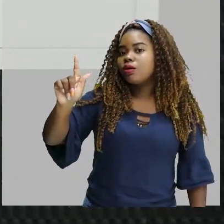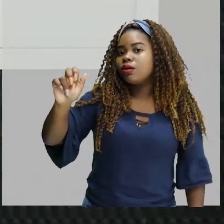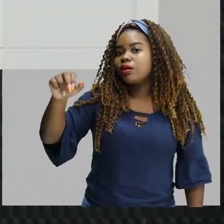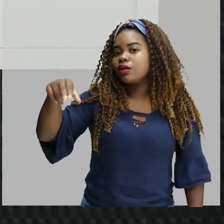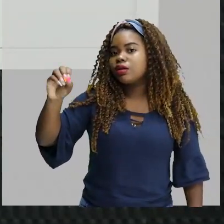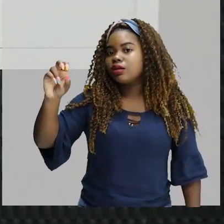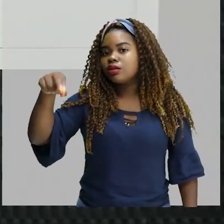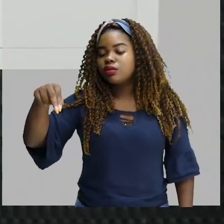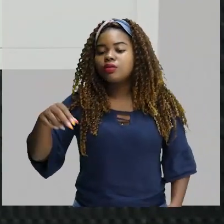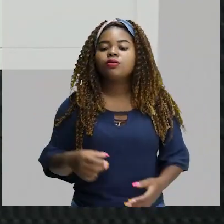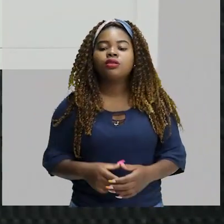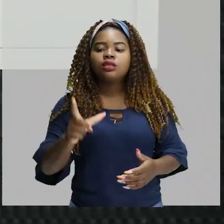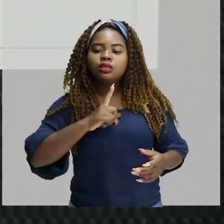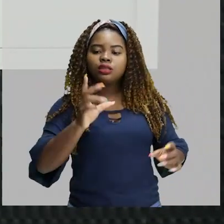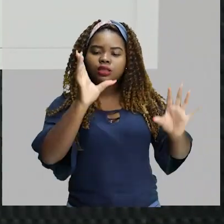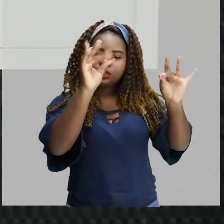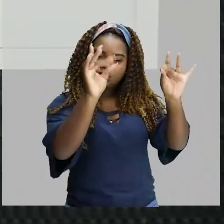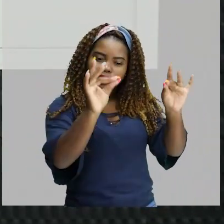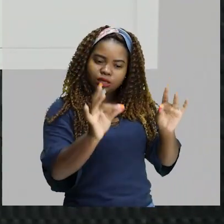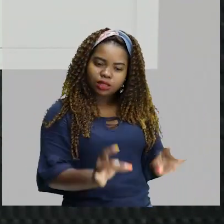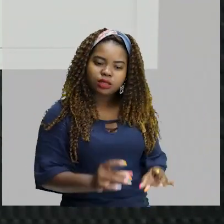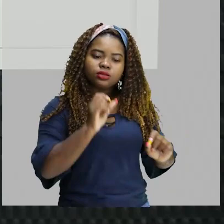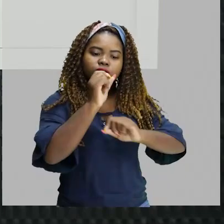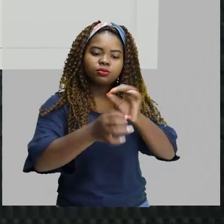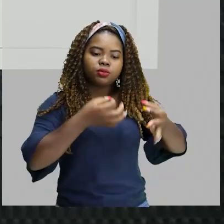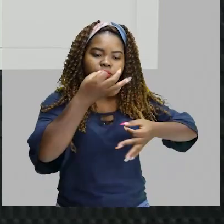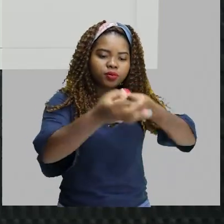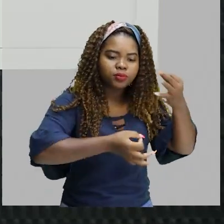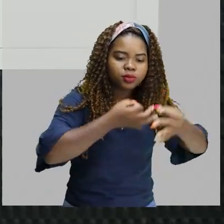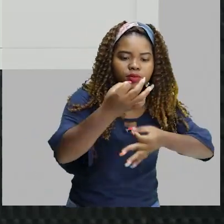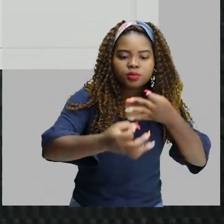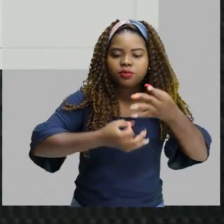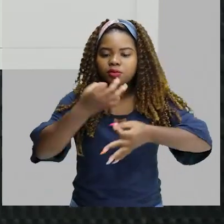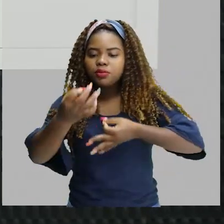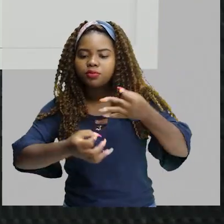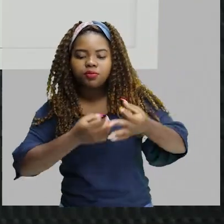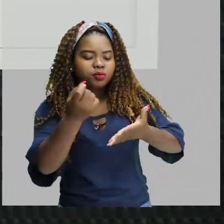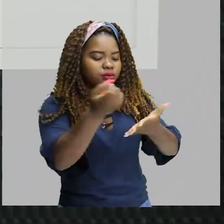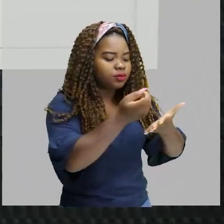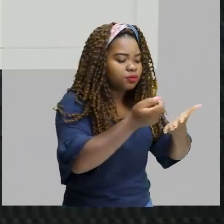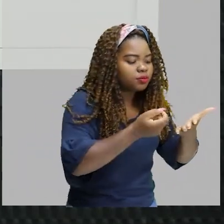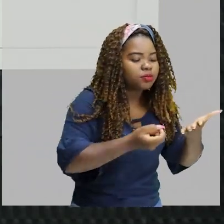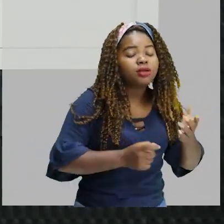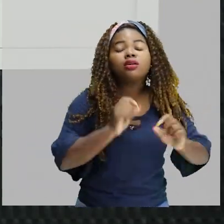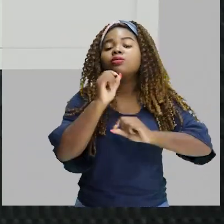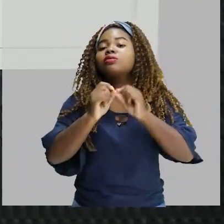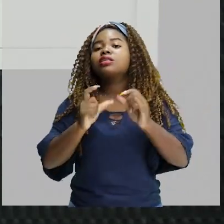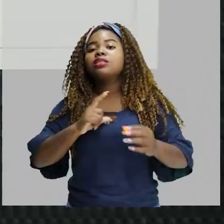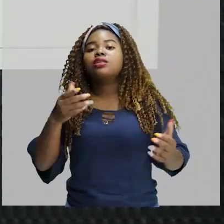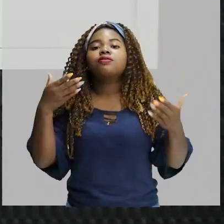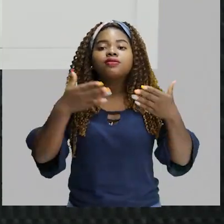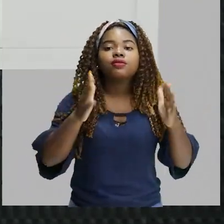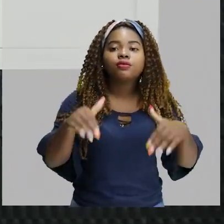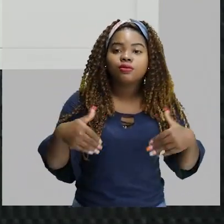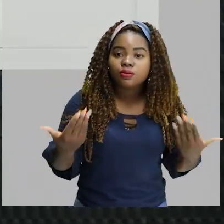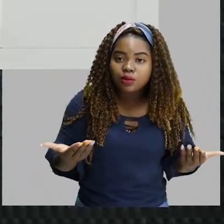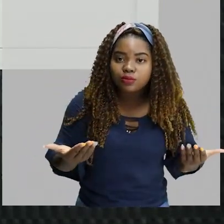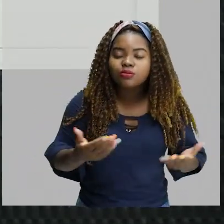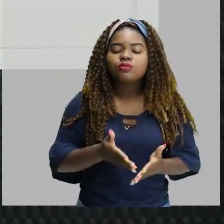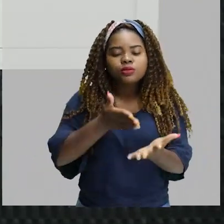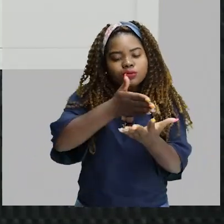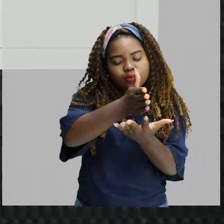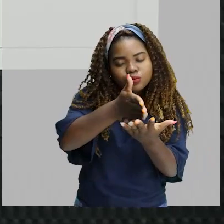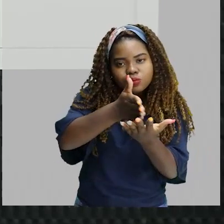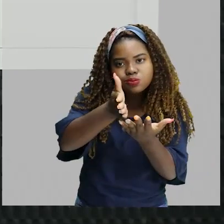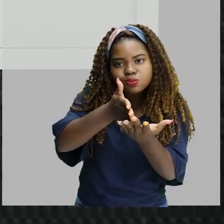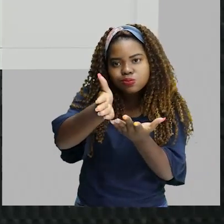da argumentação, portanto, e vai trazer para a gente o quê? A dizer, professor, o que esse Organon vai trazer para a gente? Bom, ele vai estabelecer caminhos, olha